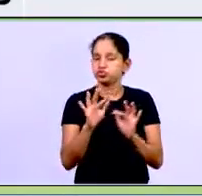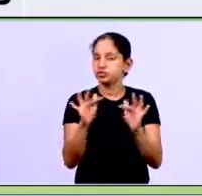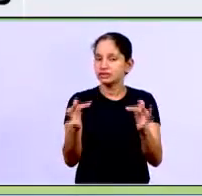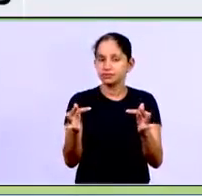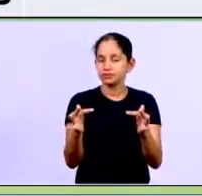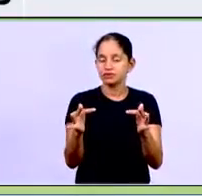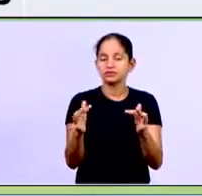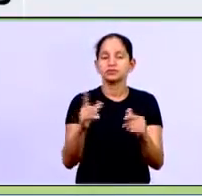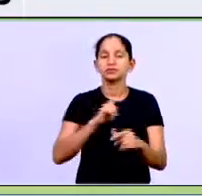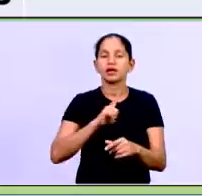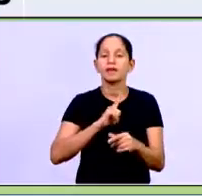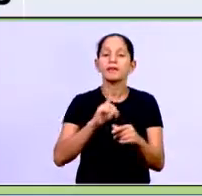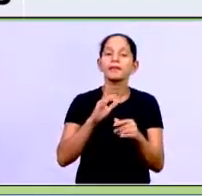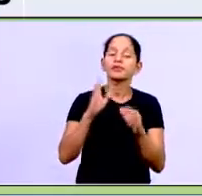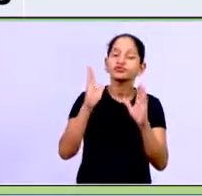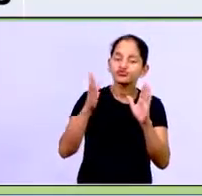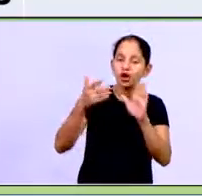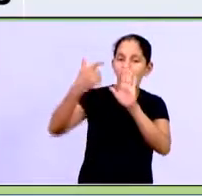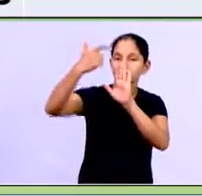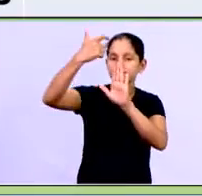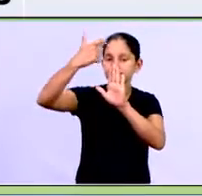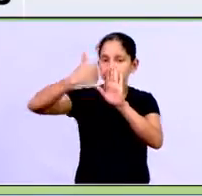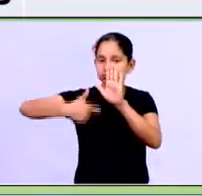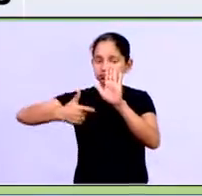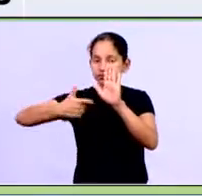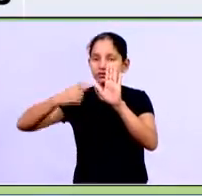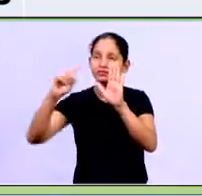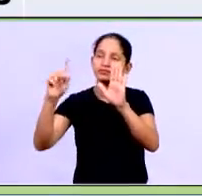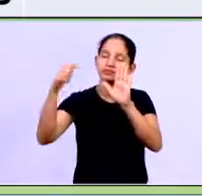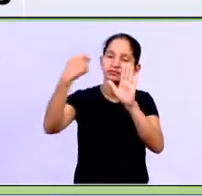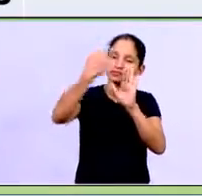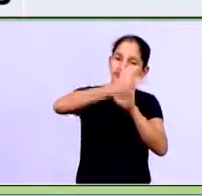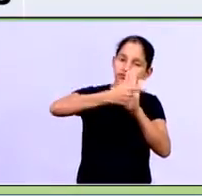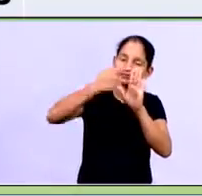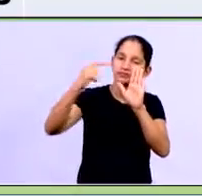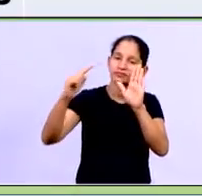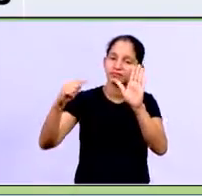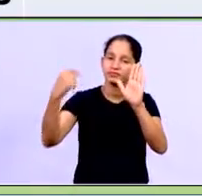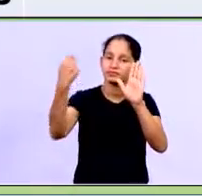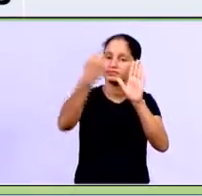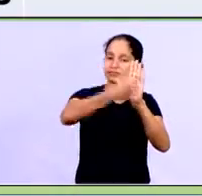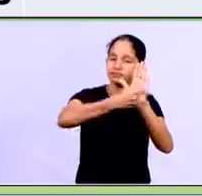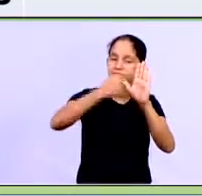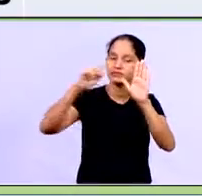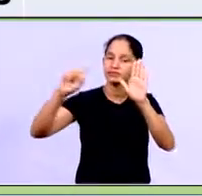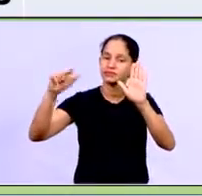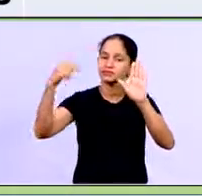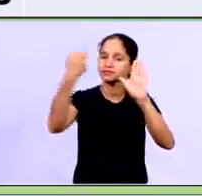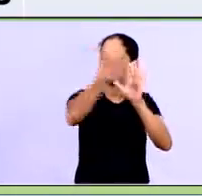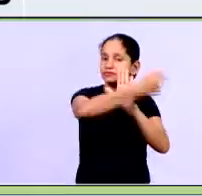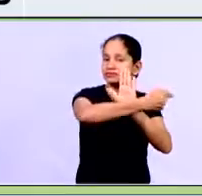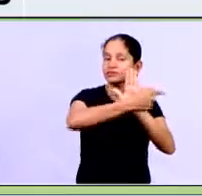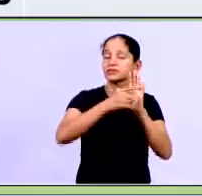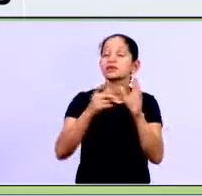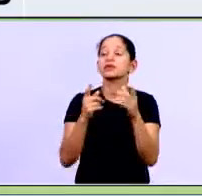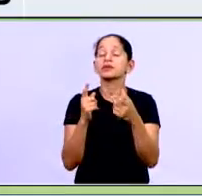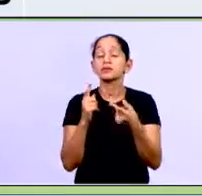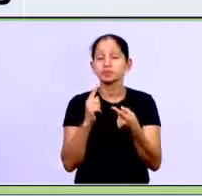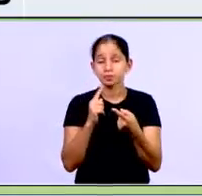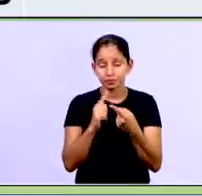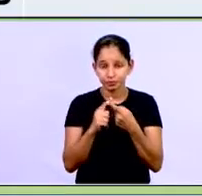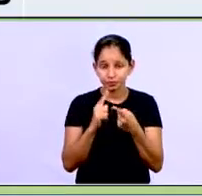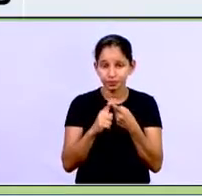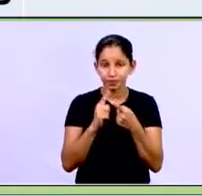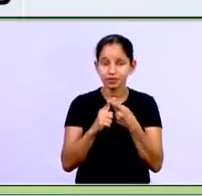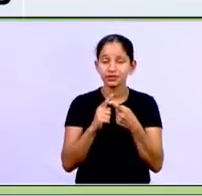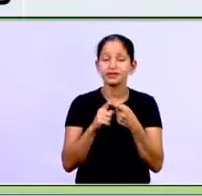preencher na coluna de lá, da esquerda para a direita. No outro, eu pulo da